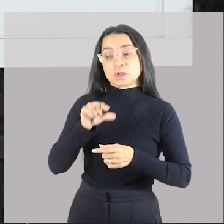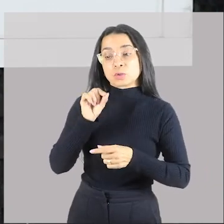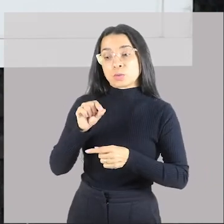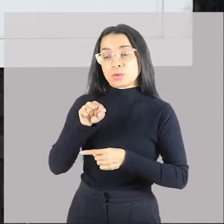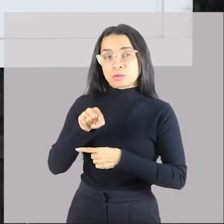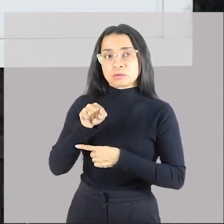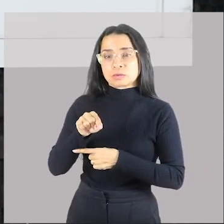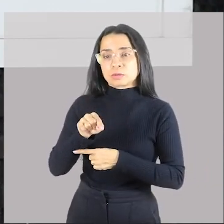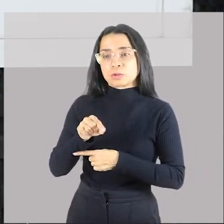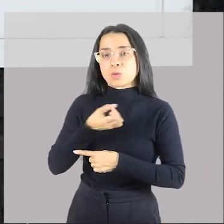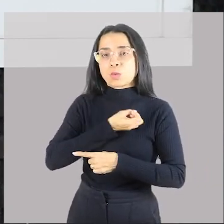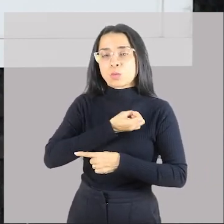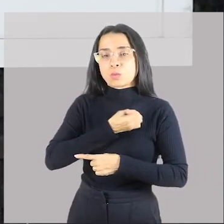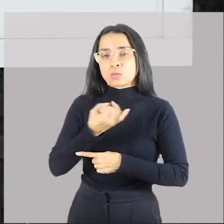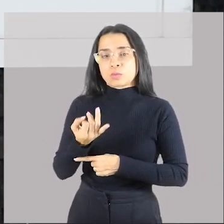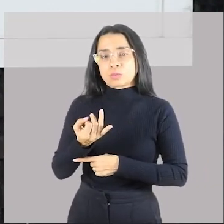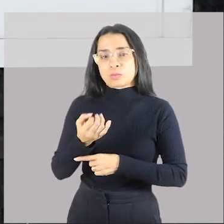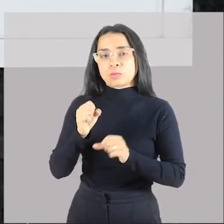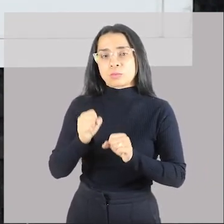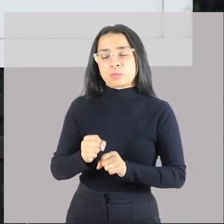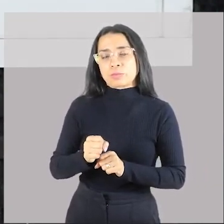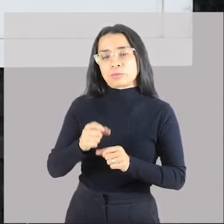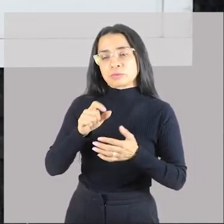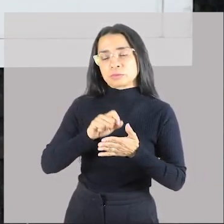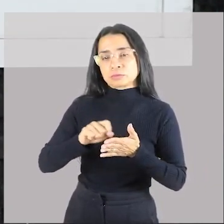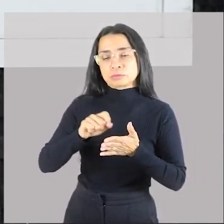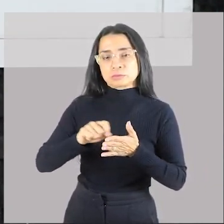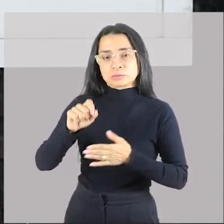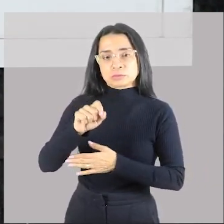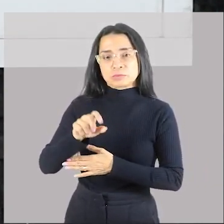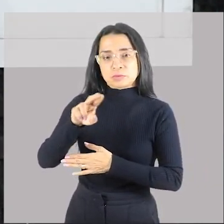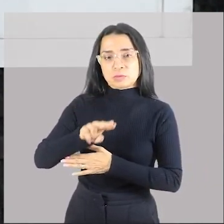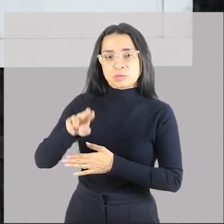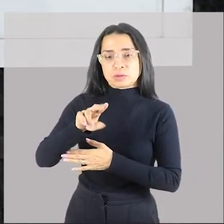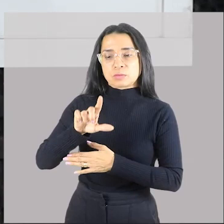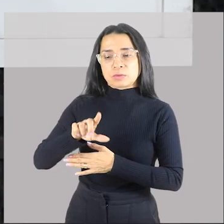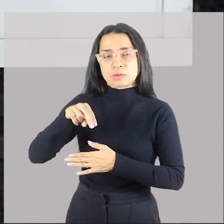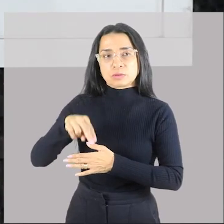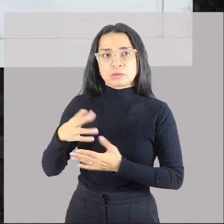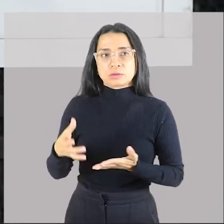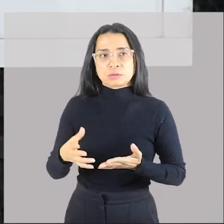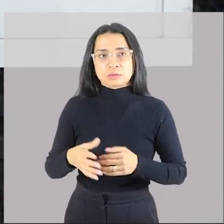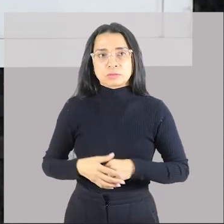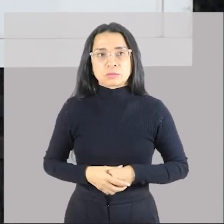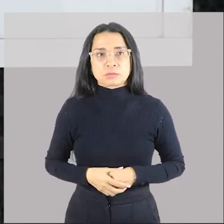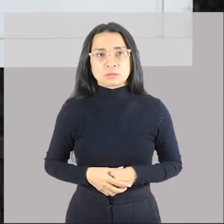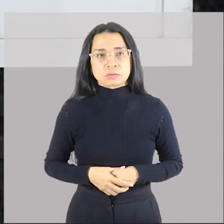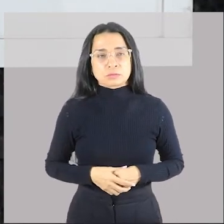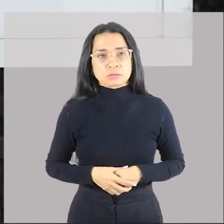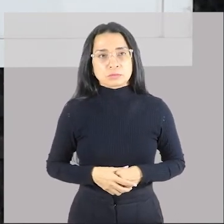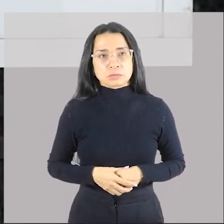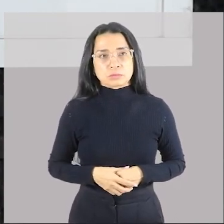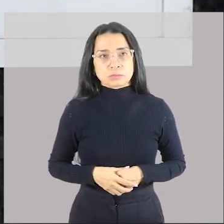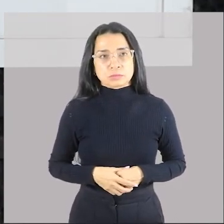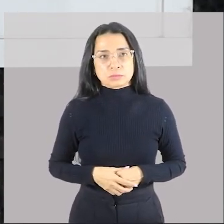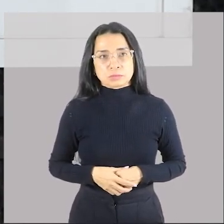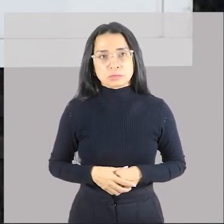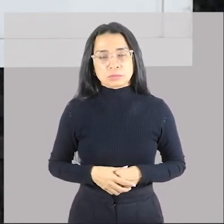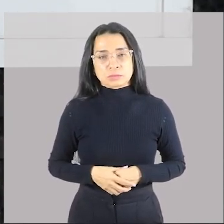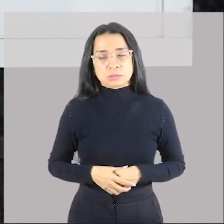pode escrever um ln, tá? Na mudança de base, você pode ver que isso aqui é um log de